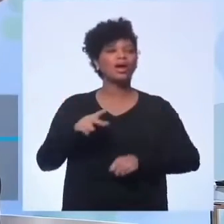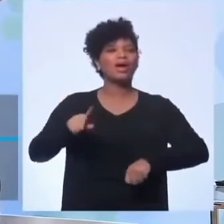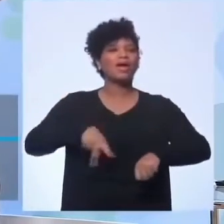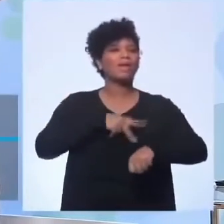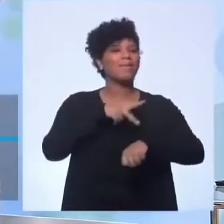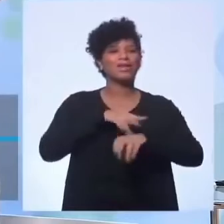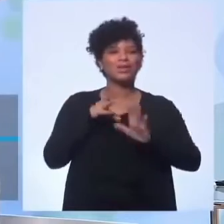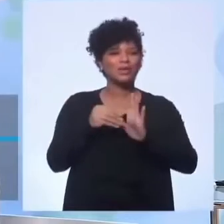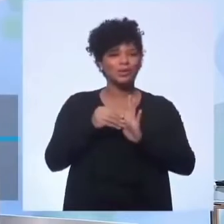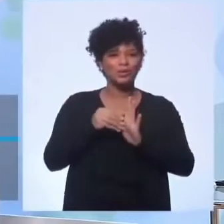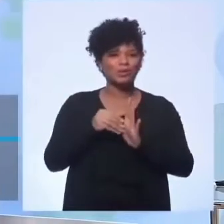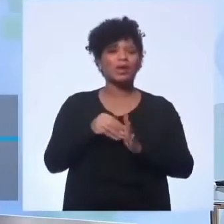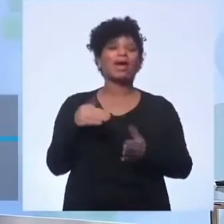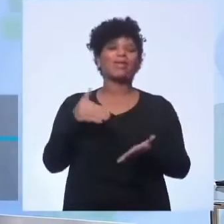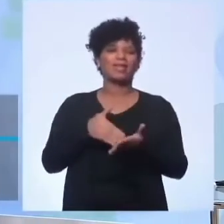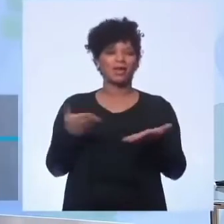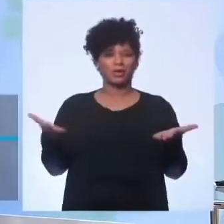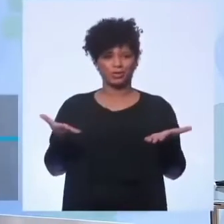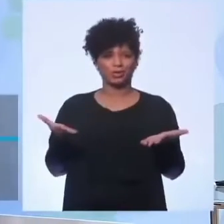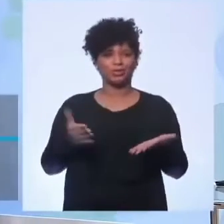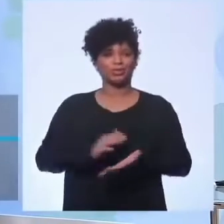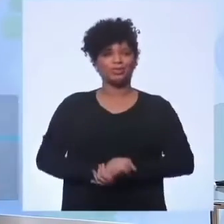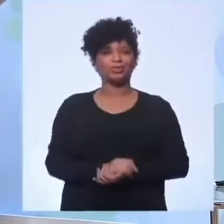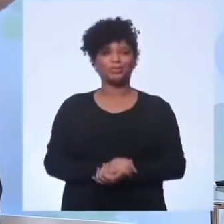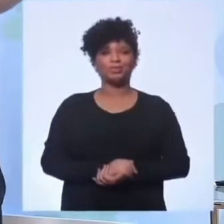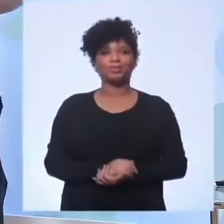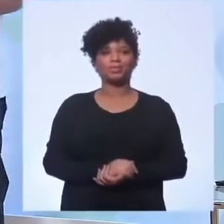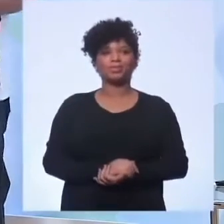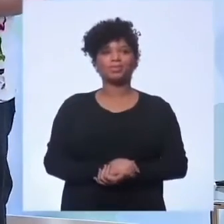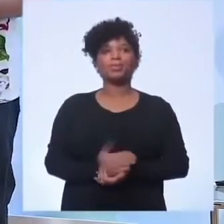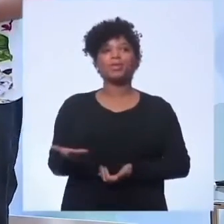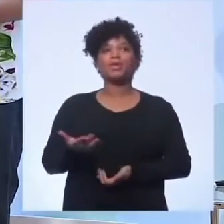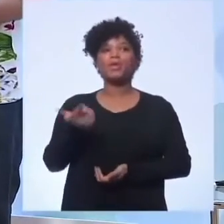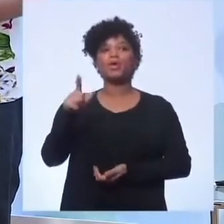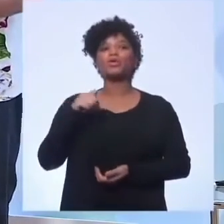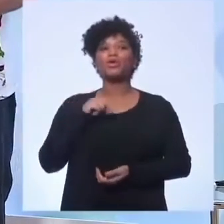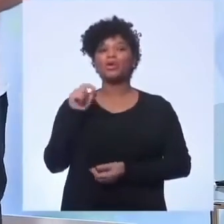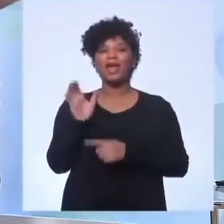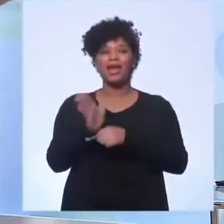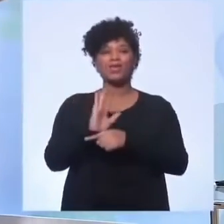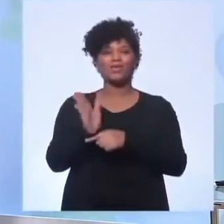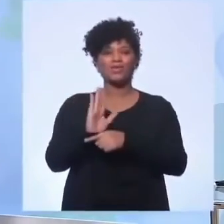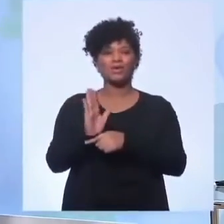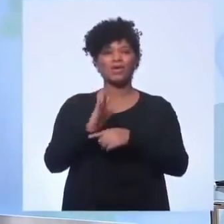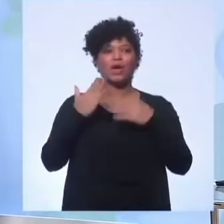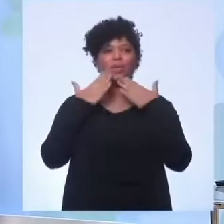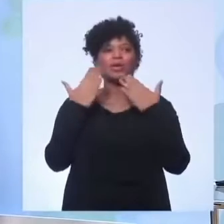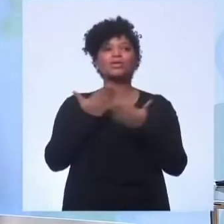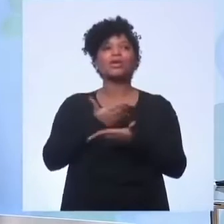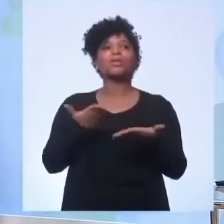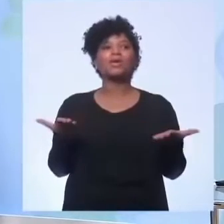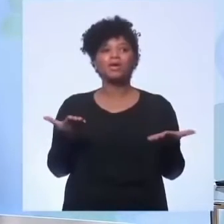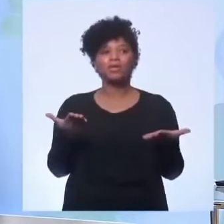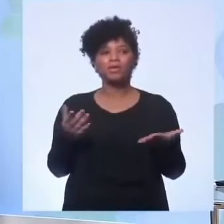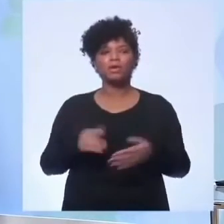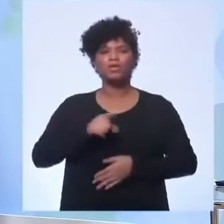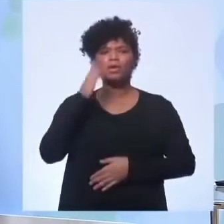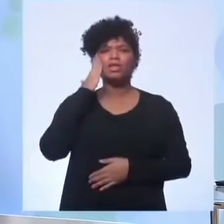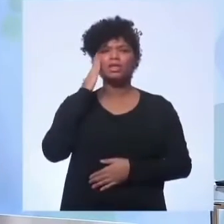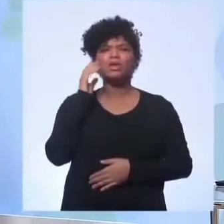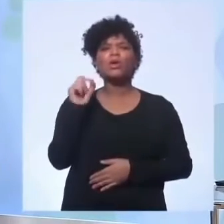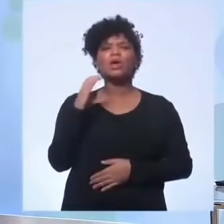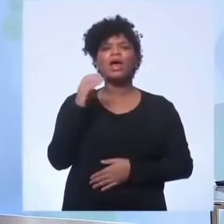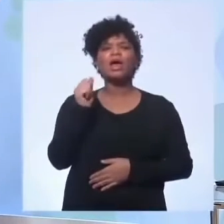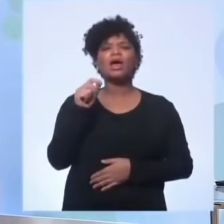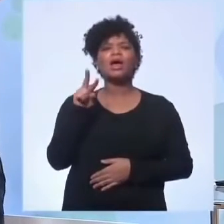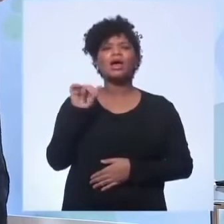do mundo até hoje. Tá certo, pessoal? Vamos lá para a próxima, que é um vídeo que vai falar, né, você sabe o que é